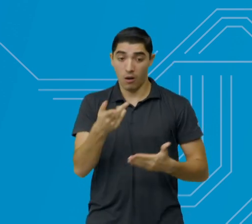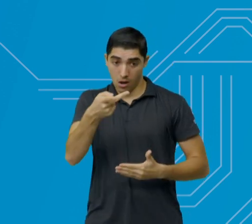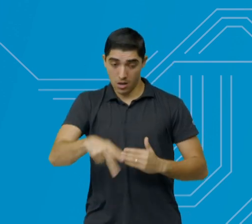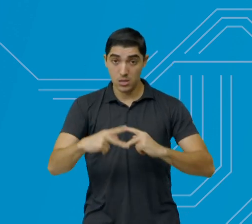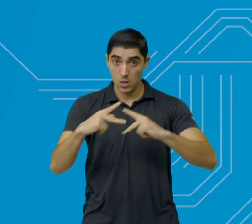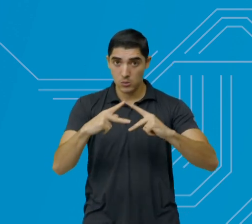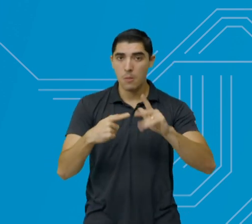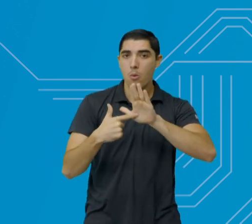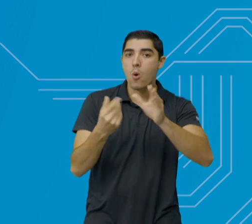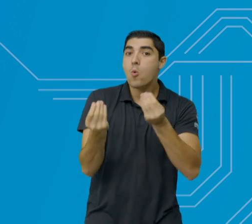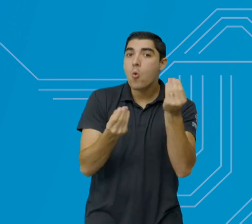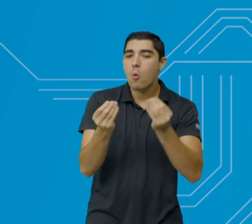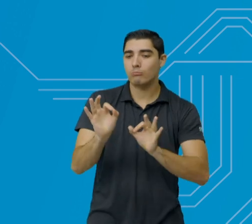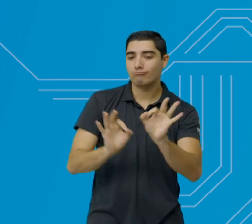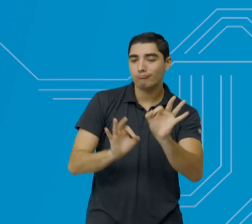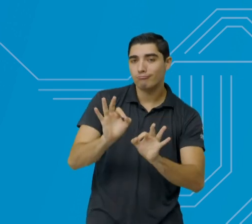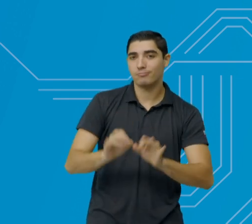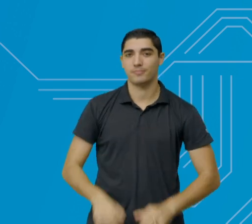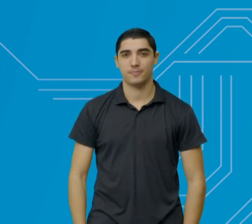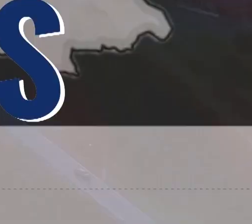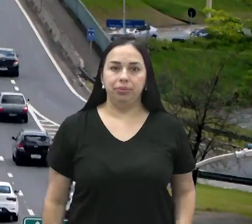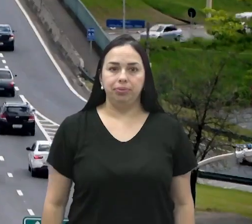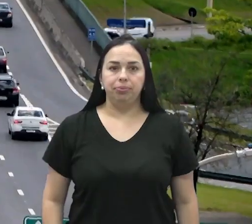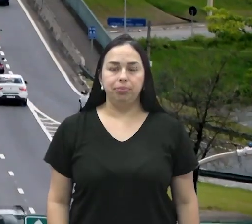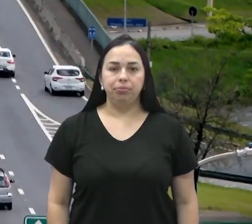como São José dos Campos tem feito esse trabalho.